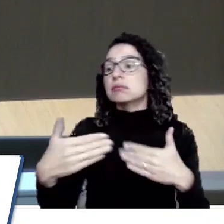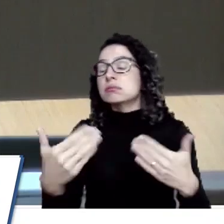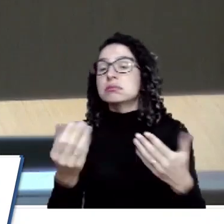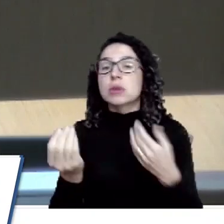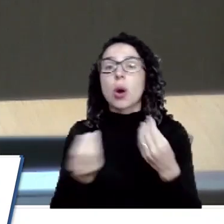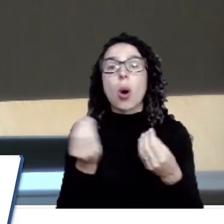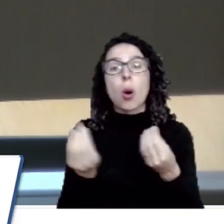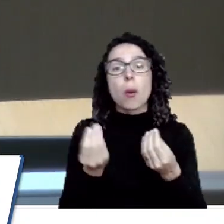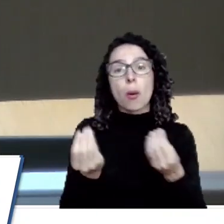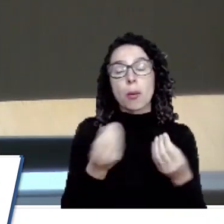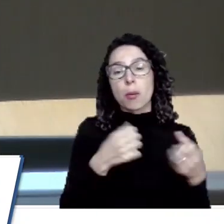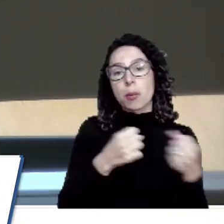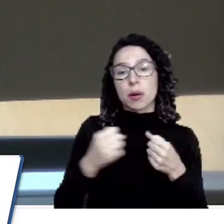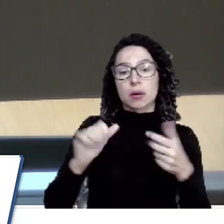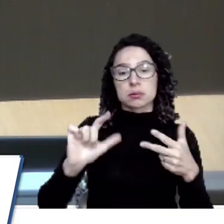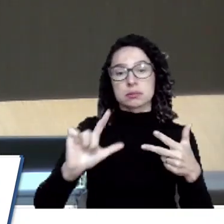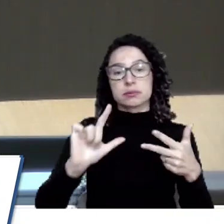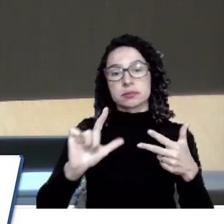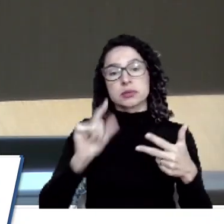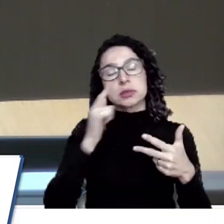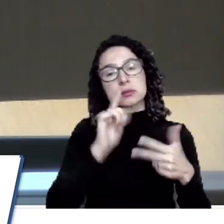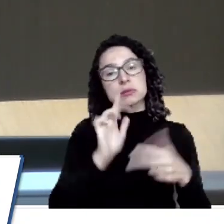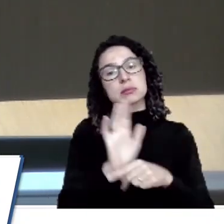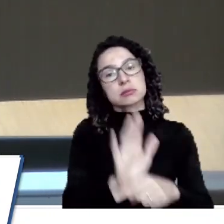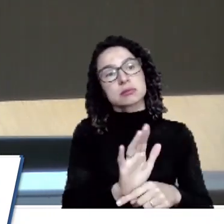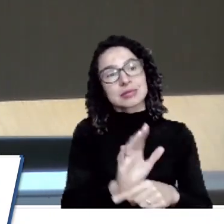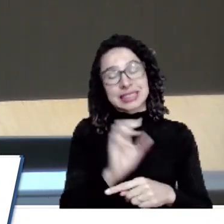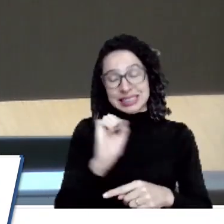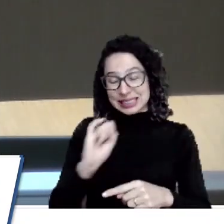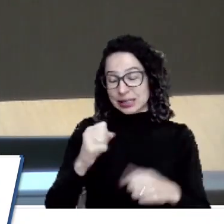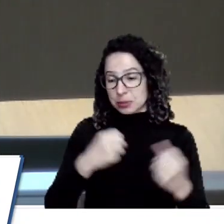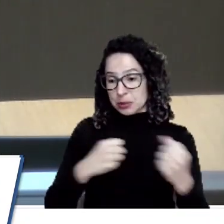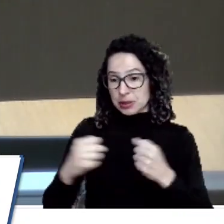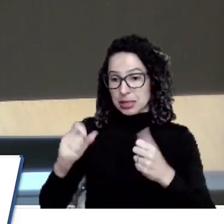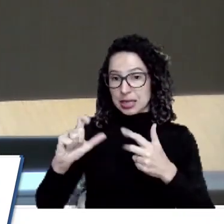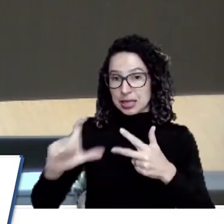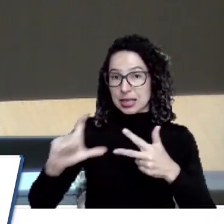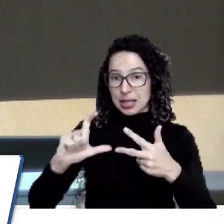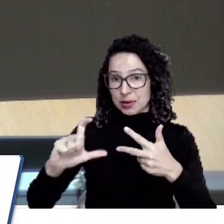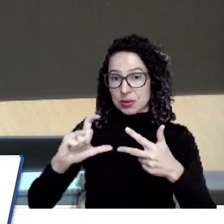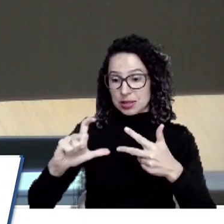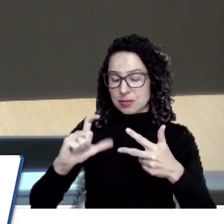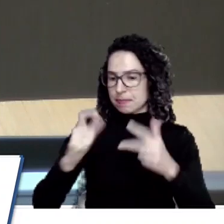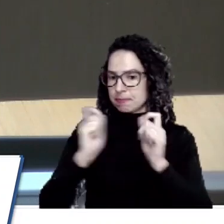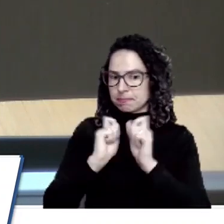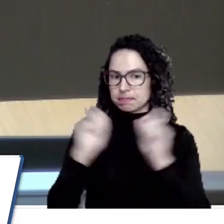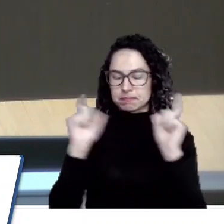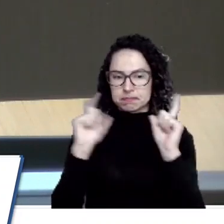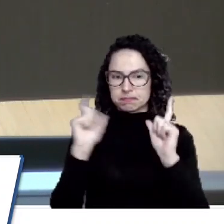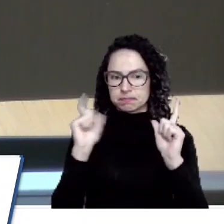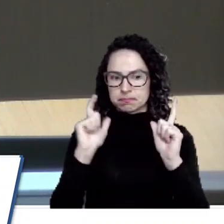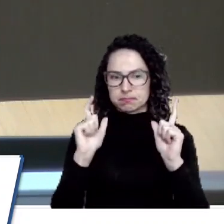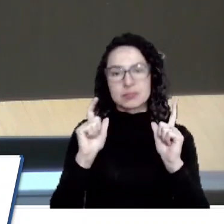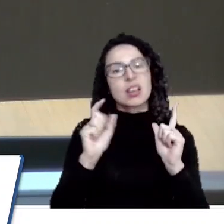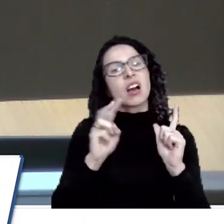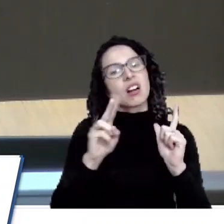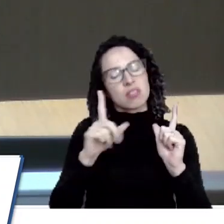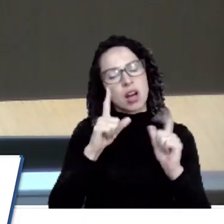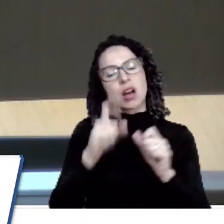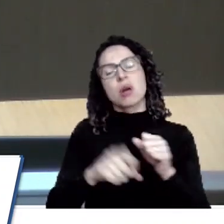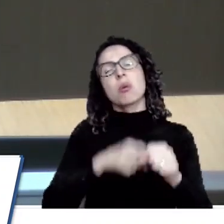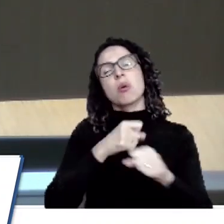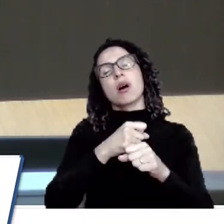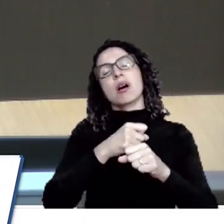o Legislativo possa trabalhar, porque se o Executivo não despertar para isso, é mais um ano perdido, mais o